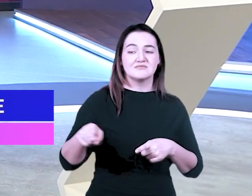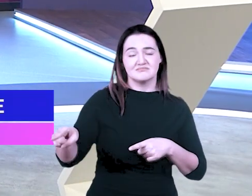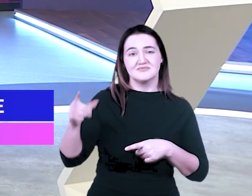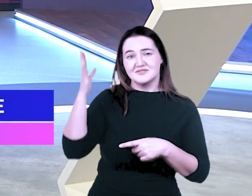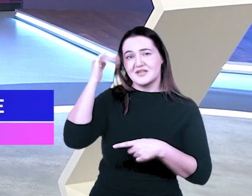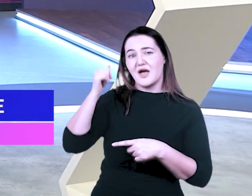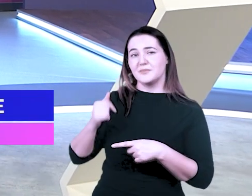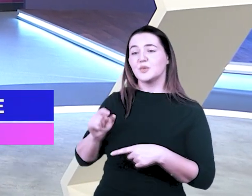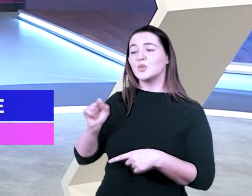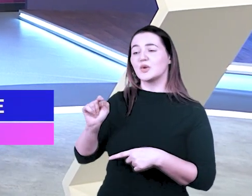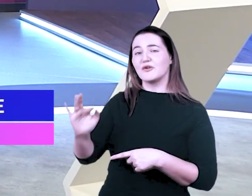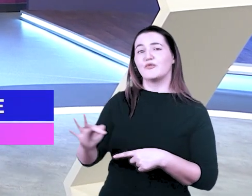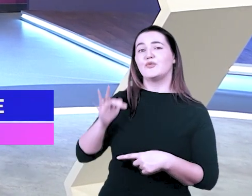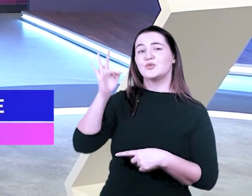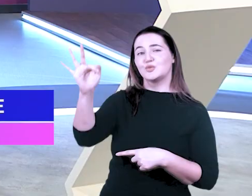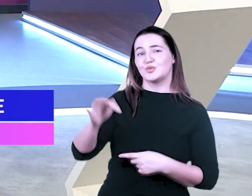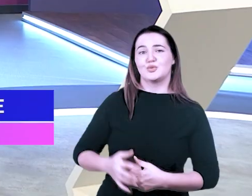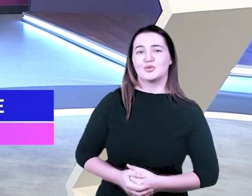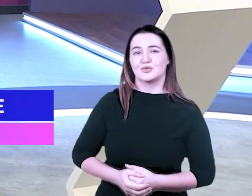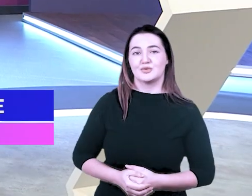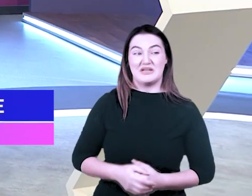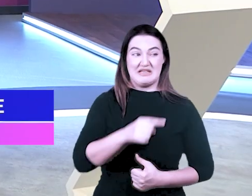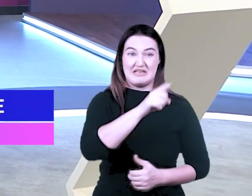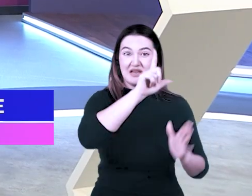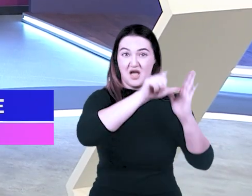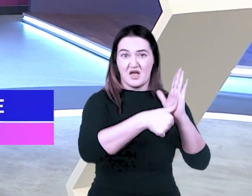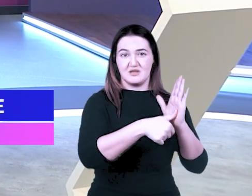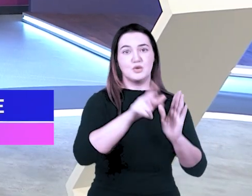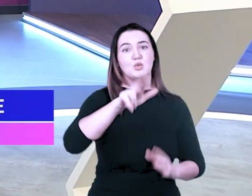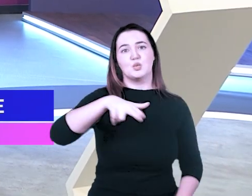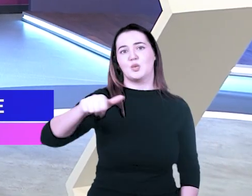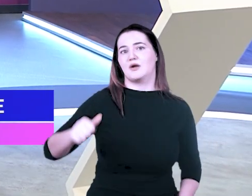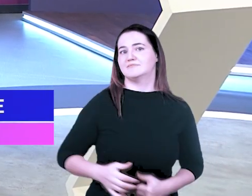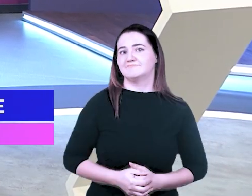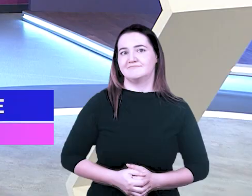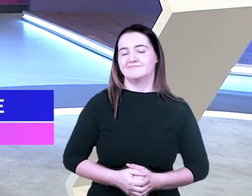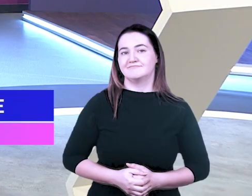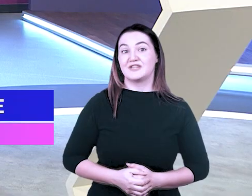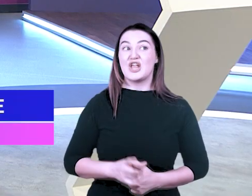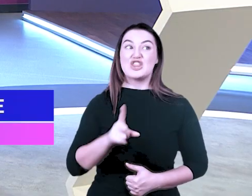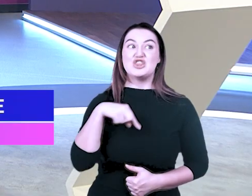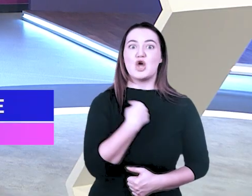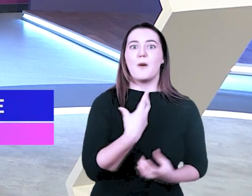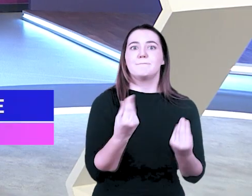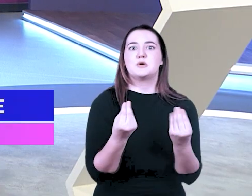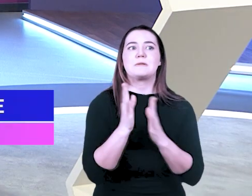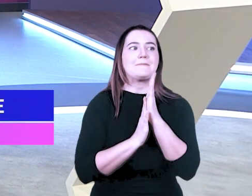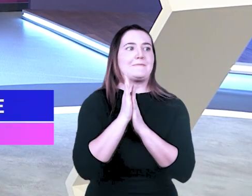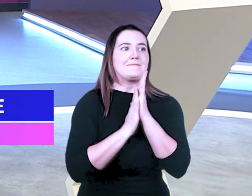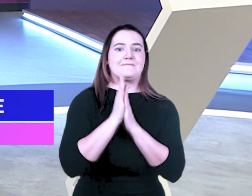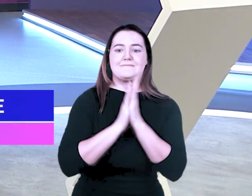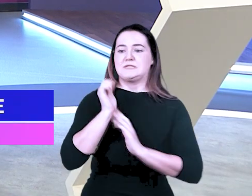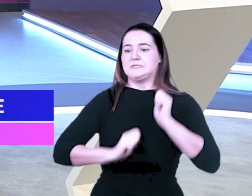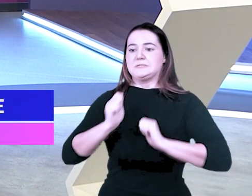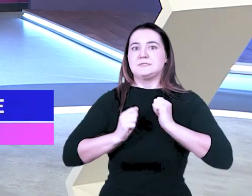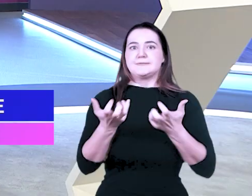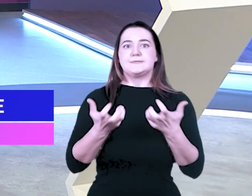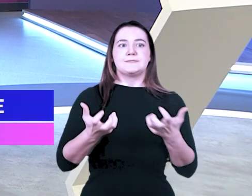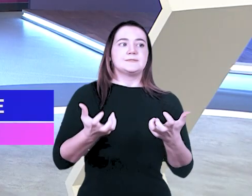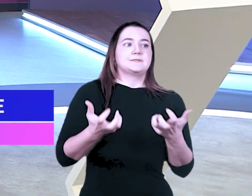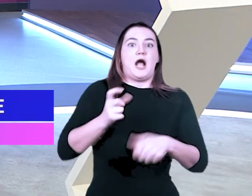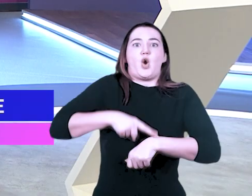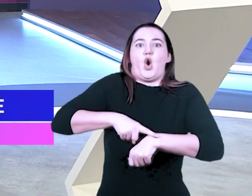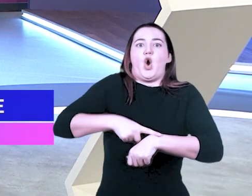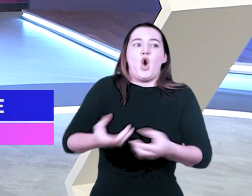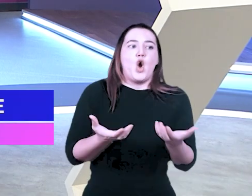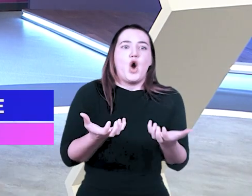atrasa. Ele sempre chega na hora exata. Às vezes nós é que queremos antecipar,